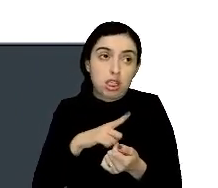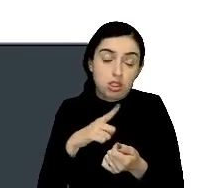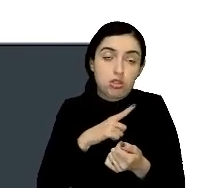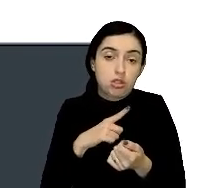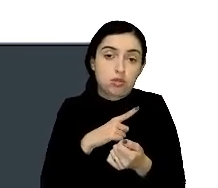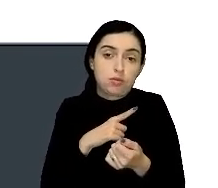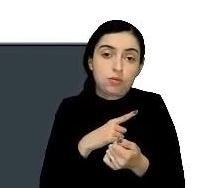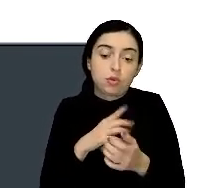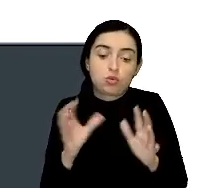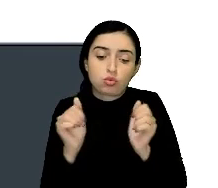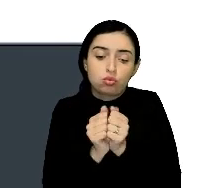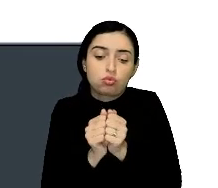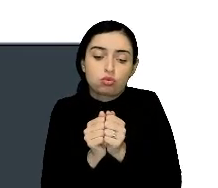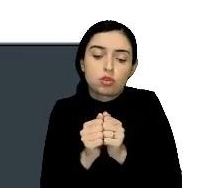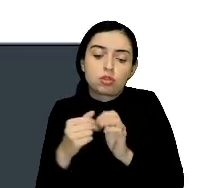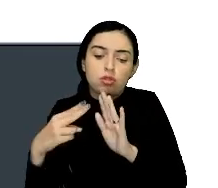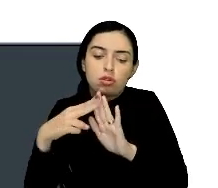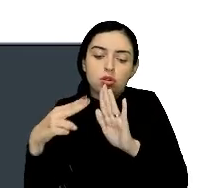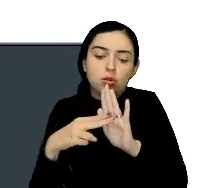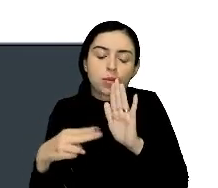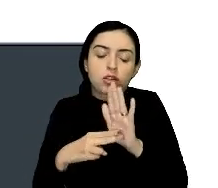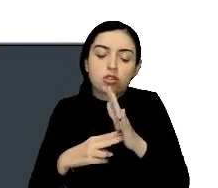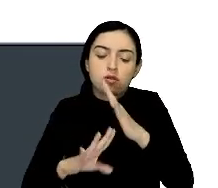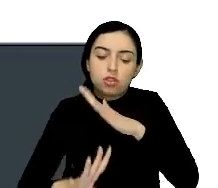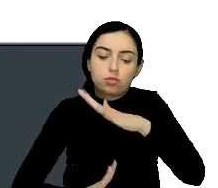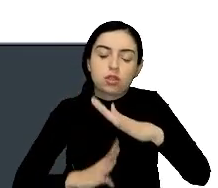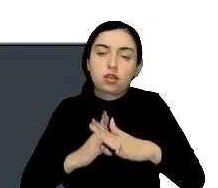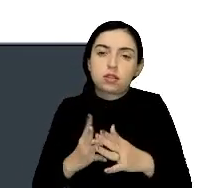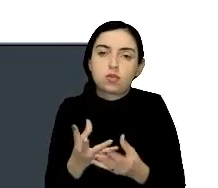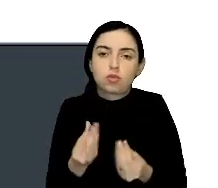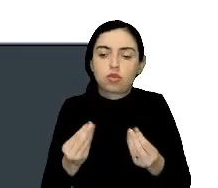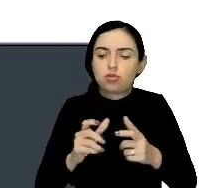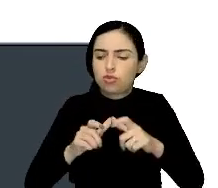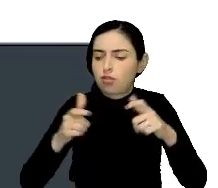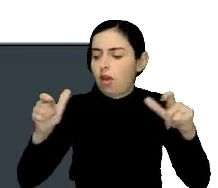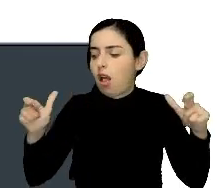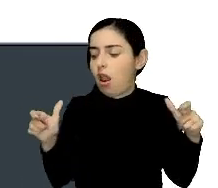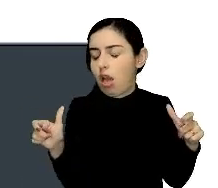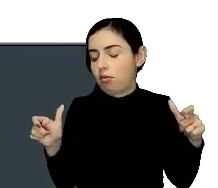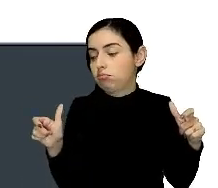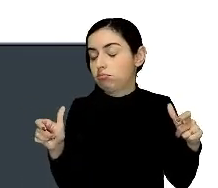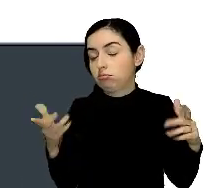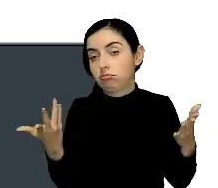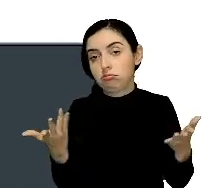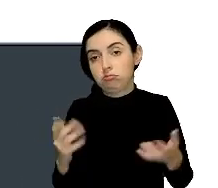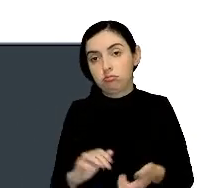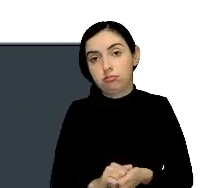um conjunto normativo de imigração bastante espalhado.